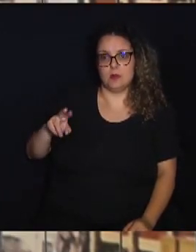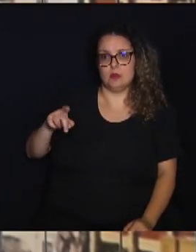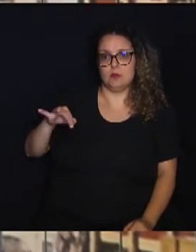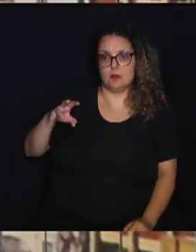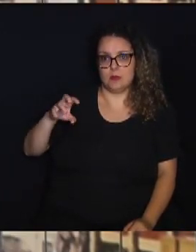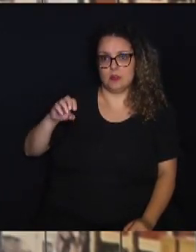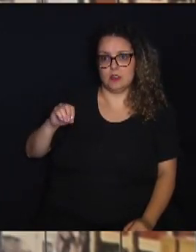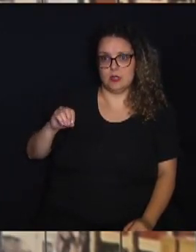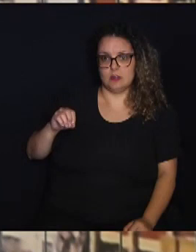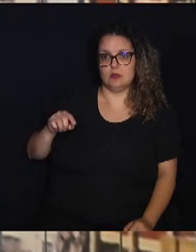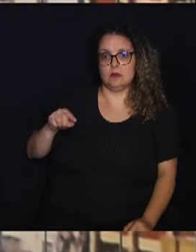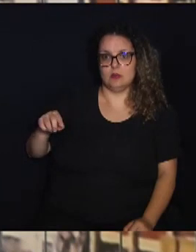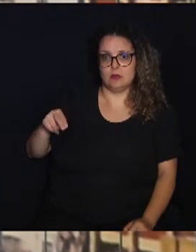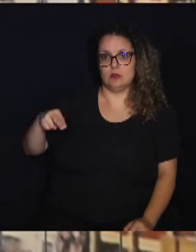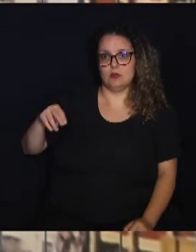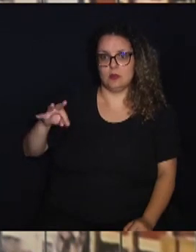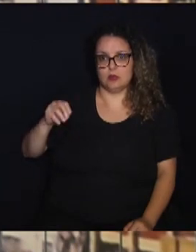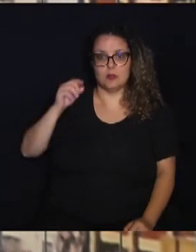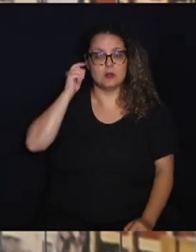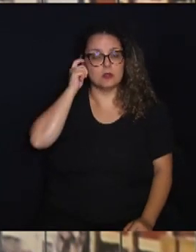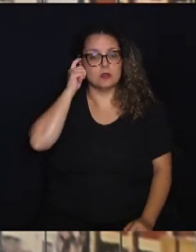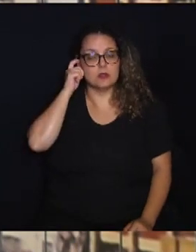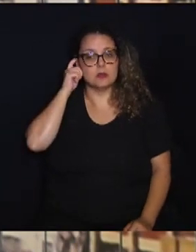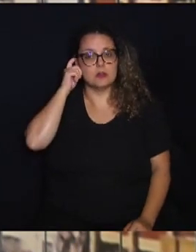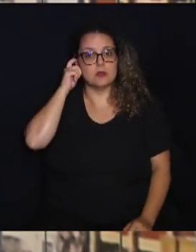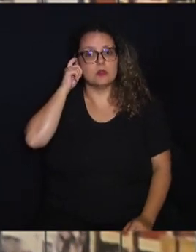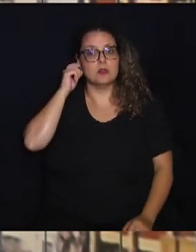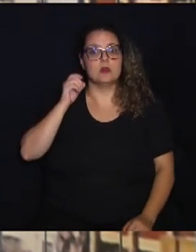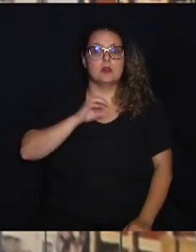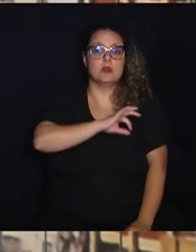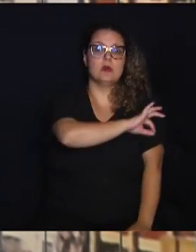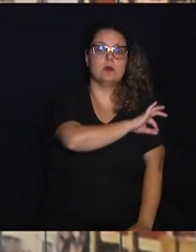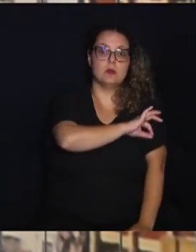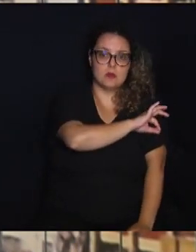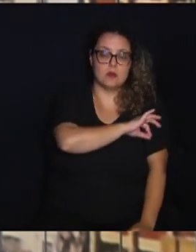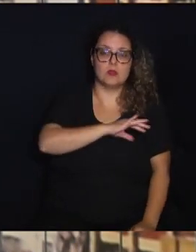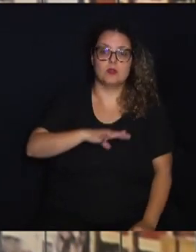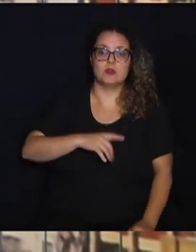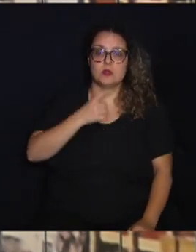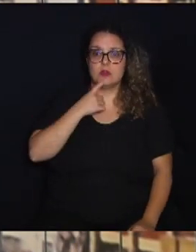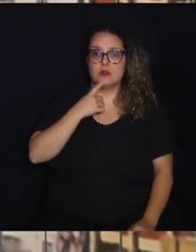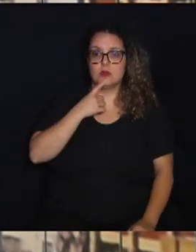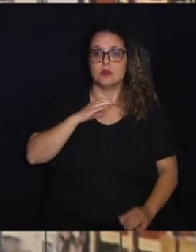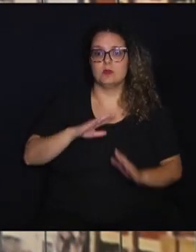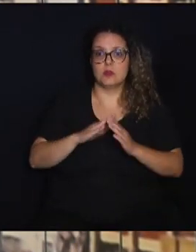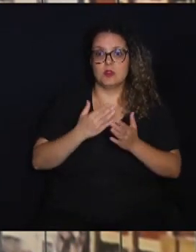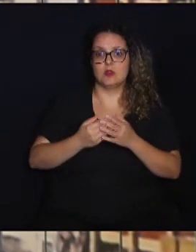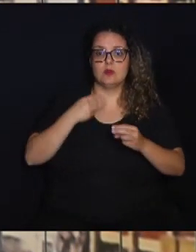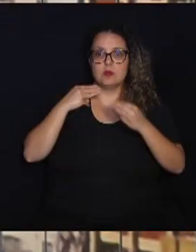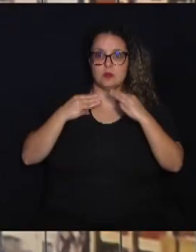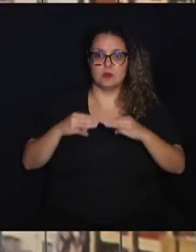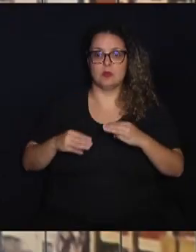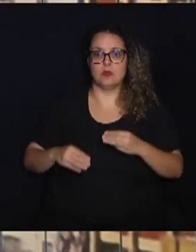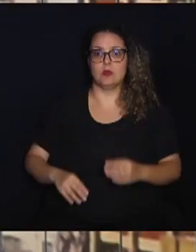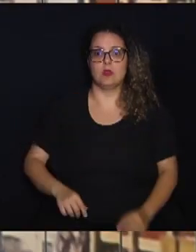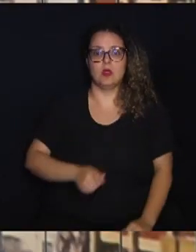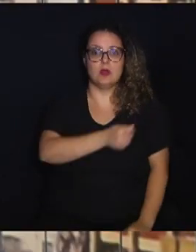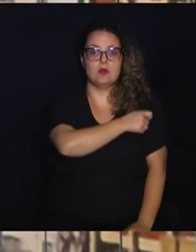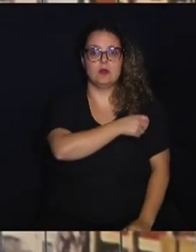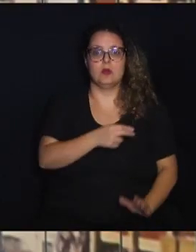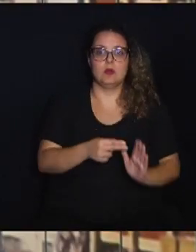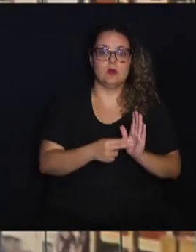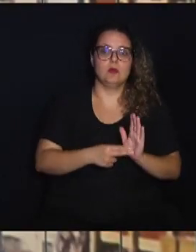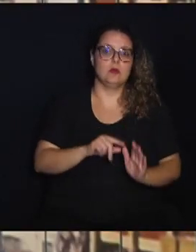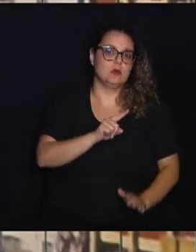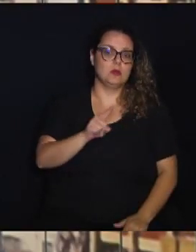Primeira Nota, a gente sabe que é uma escola de música da Prefeitura de Campinas. Para ser aluno do Primeira Nota, não é necessário ter